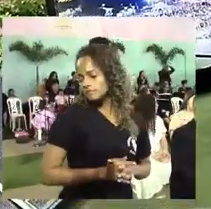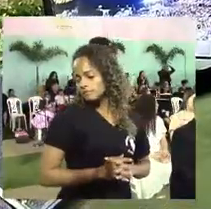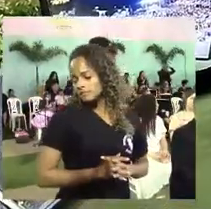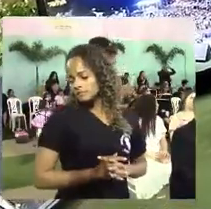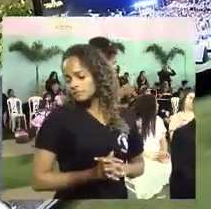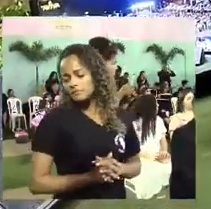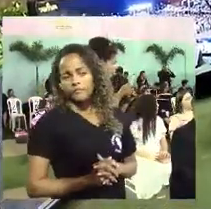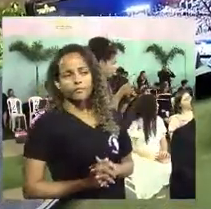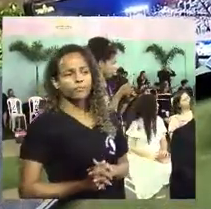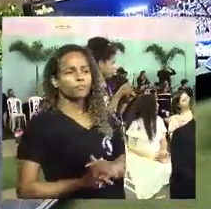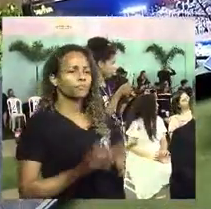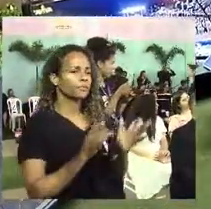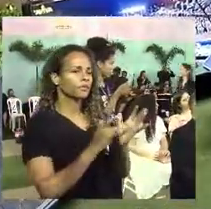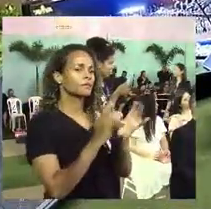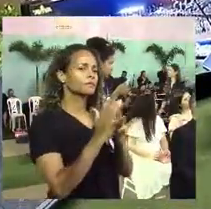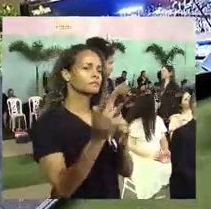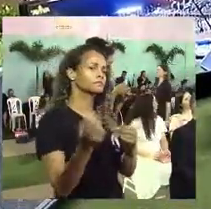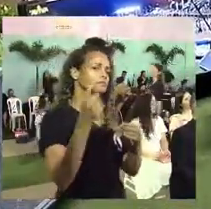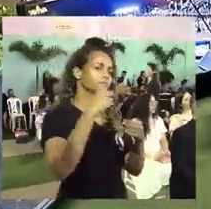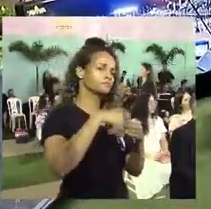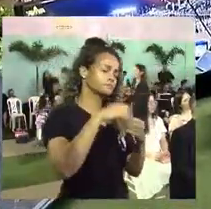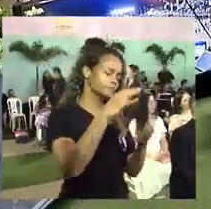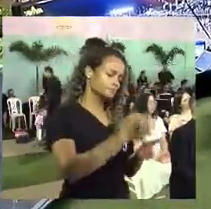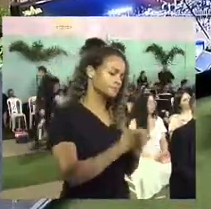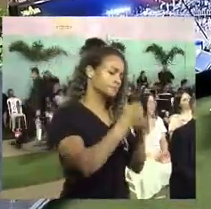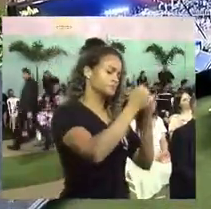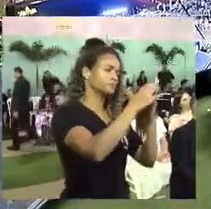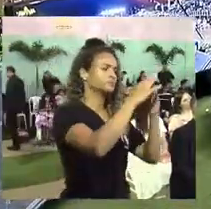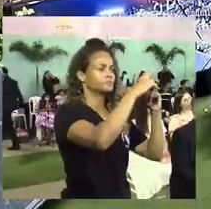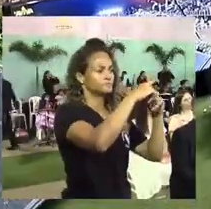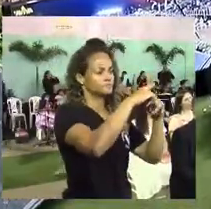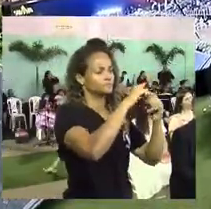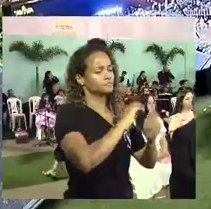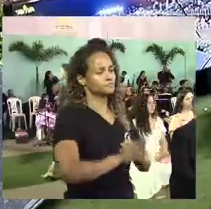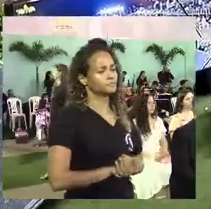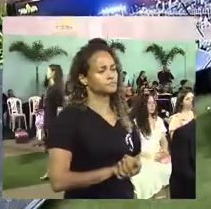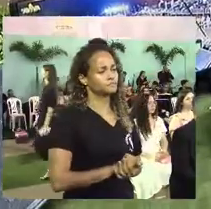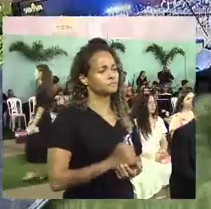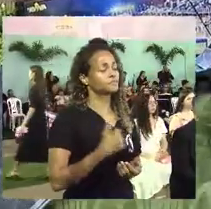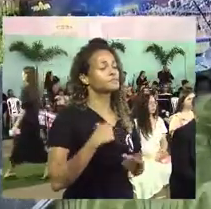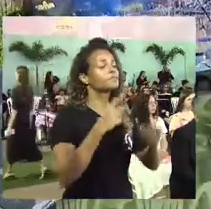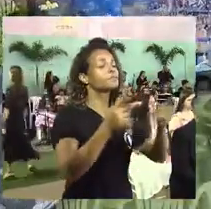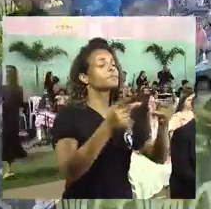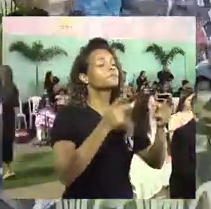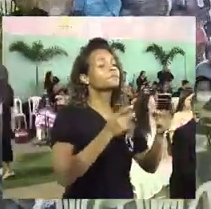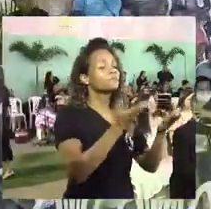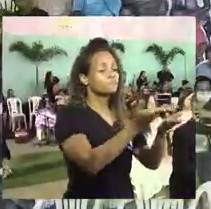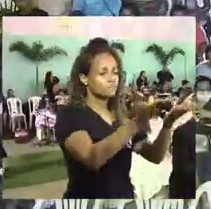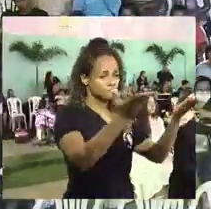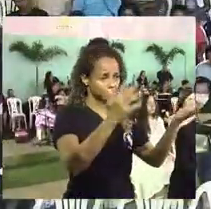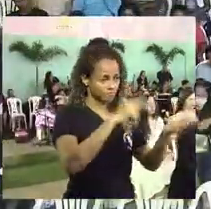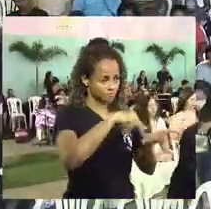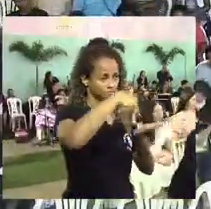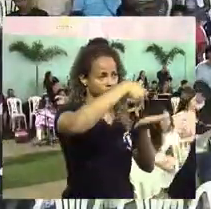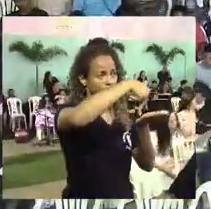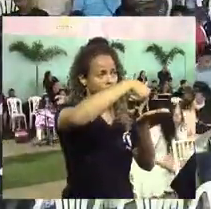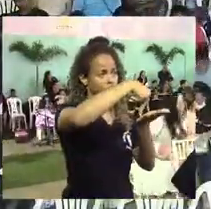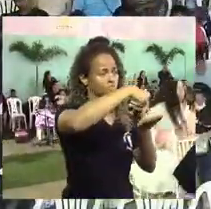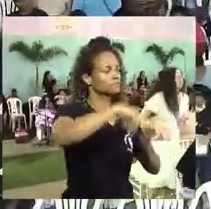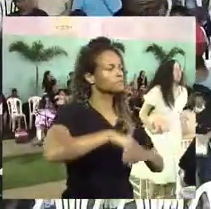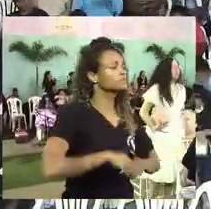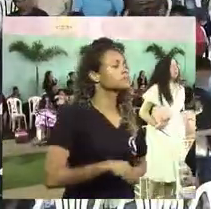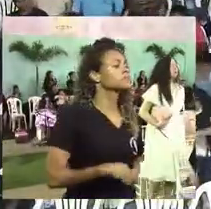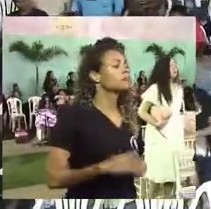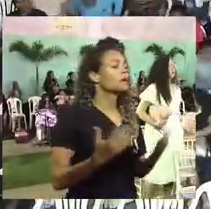Jesus estava voltando para buscar a sua igreja Eu quero convidar por favor que chegou